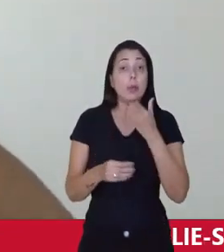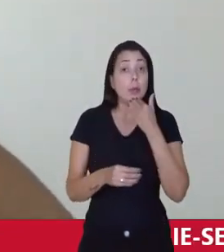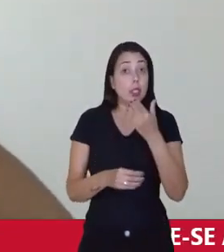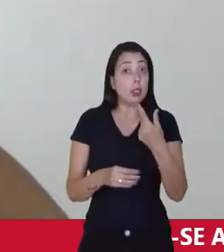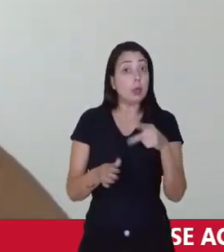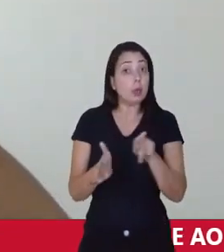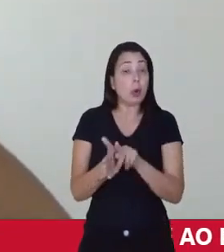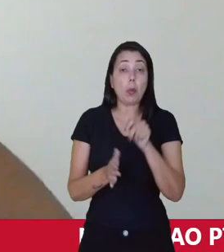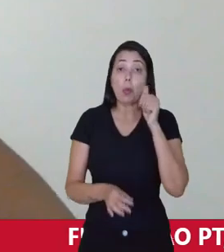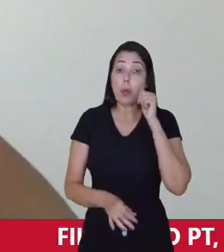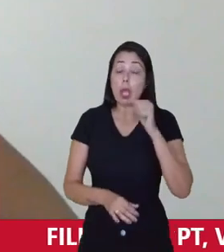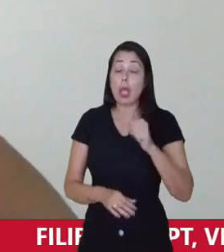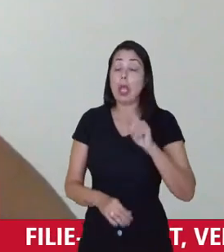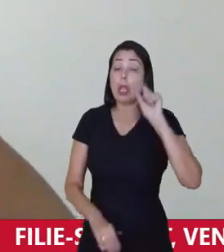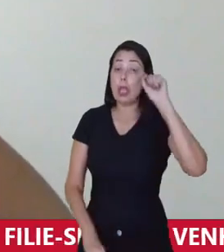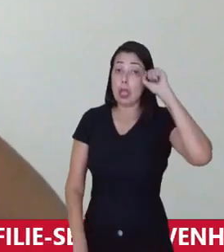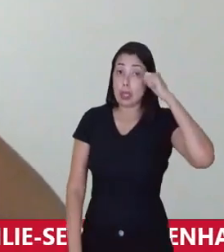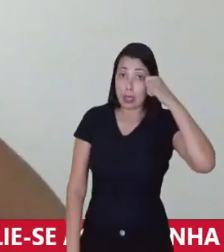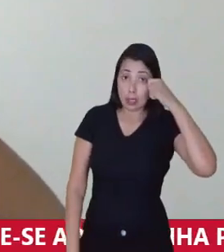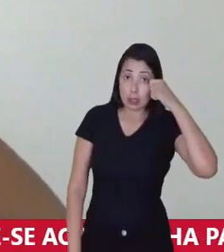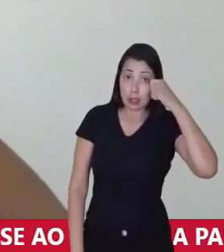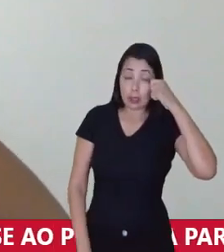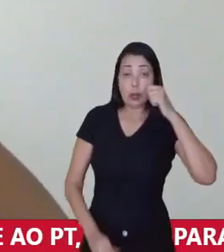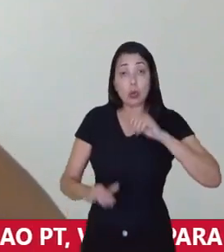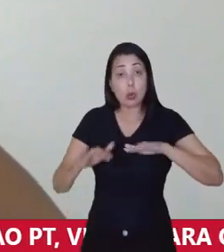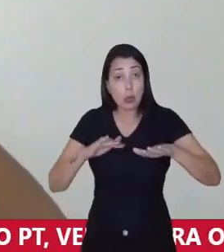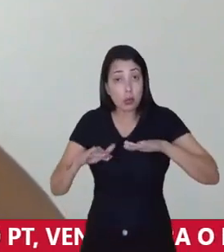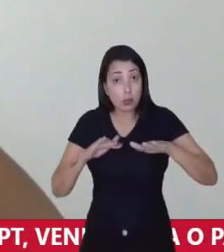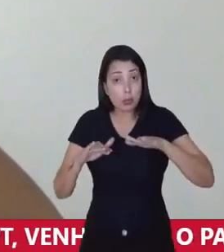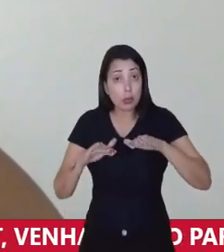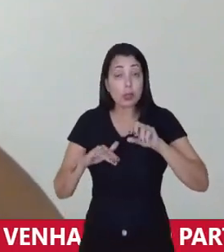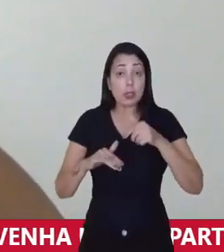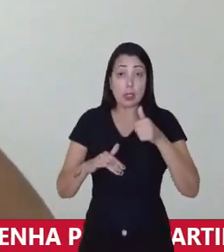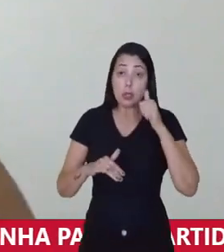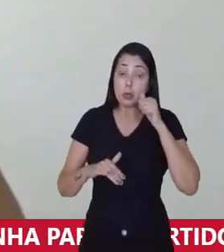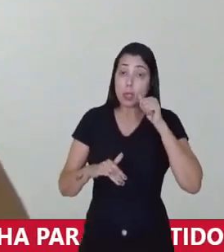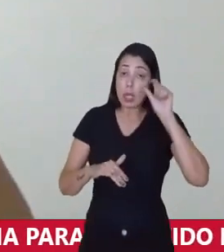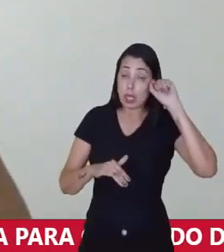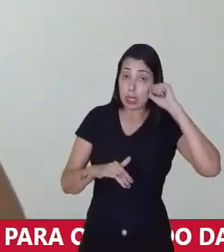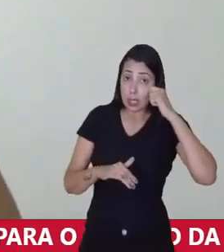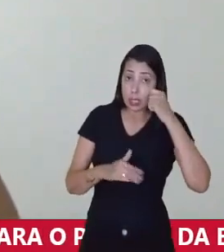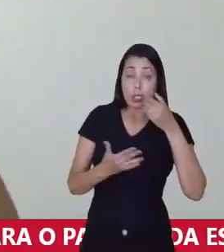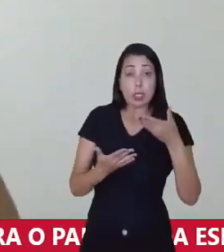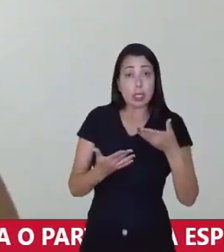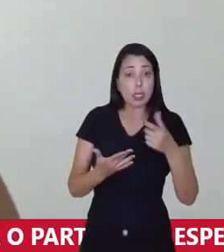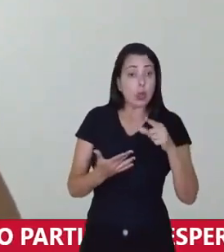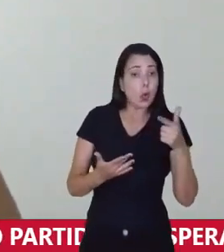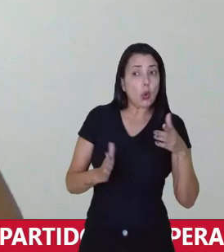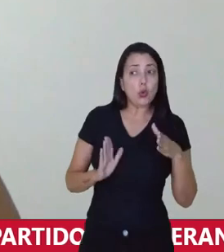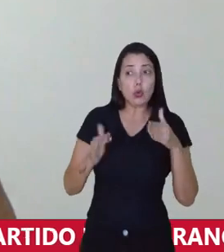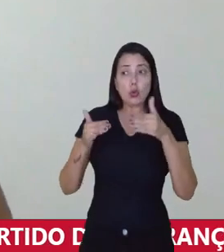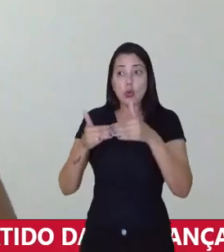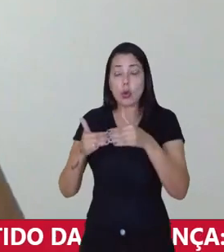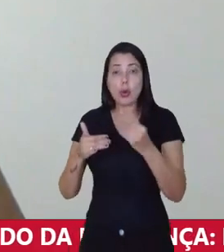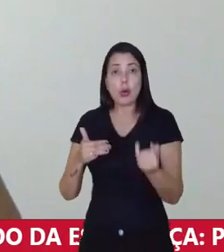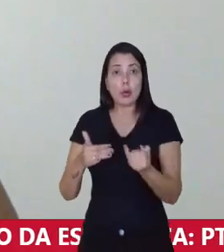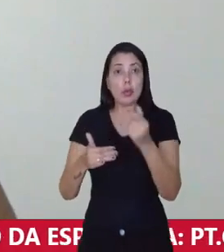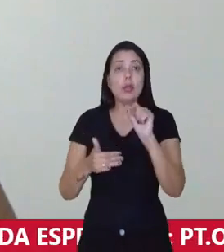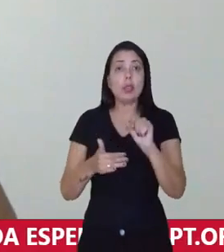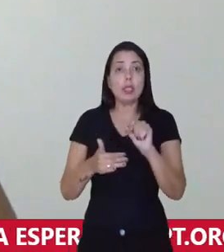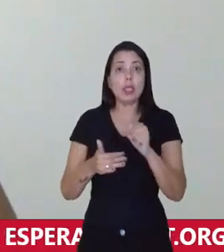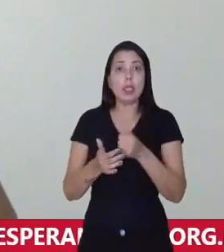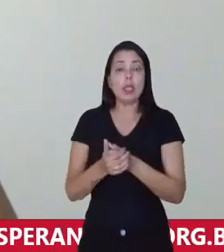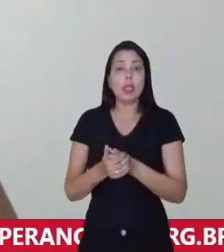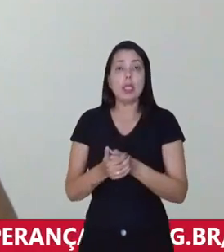das mulheres negras, do movimento naquele momento de mulheres negras, e um outro foco que foi dado, que foi o Estatuto